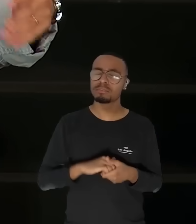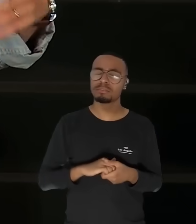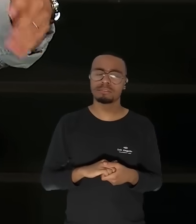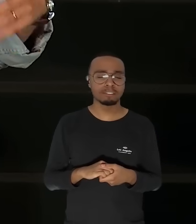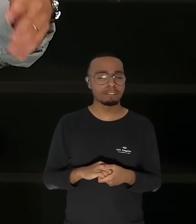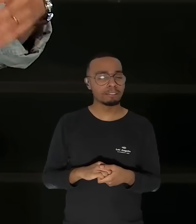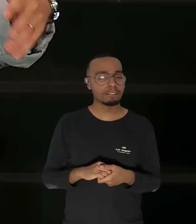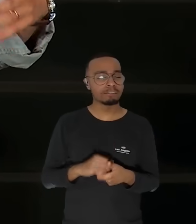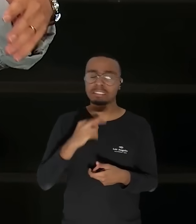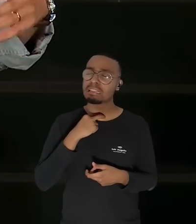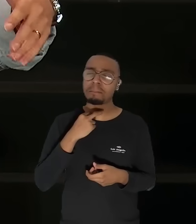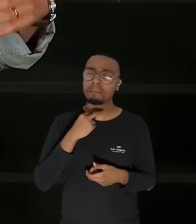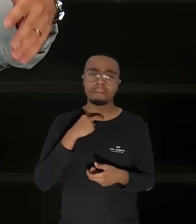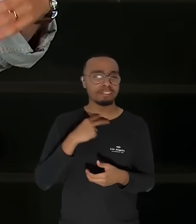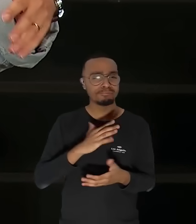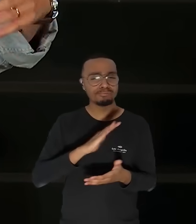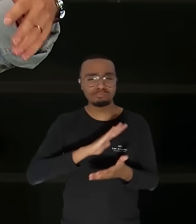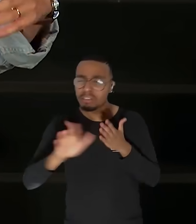Deus está.